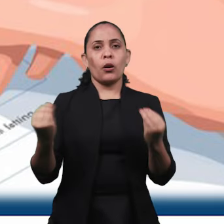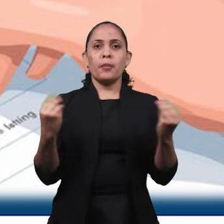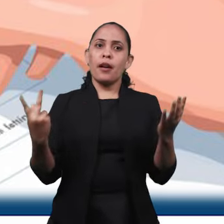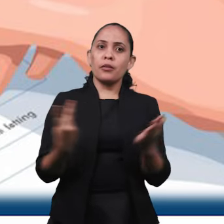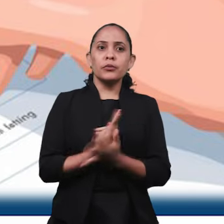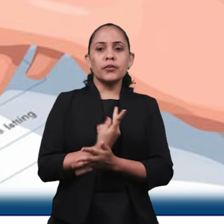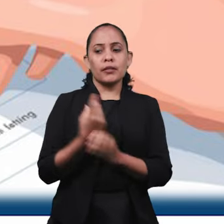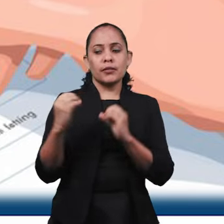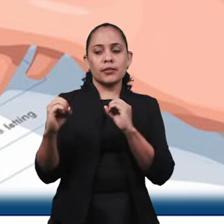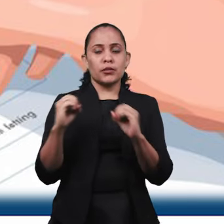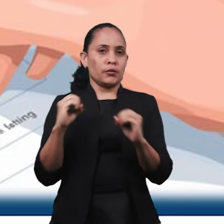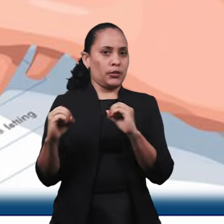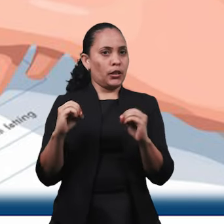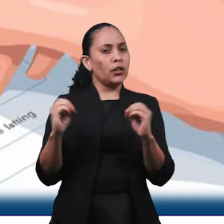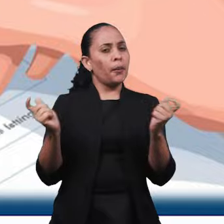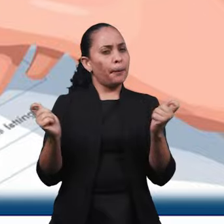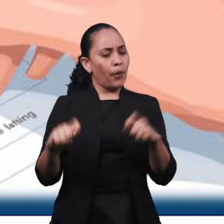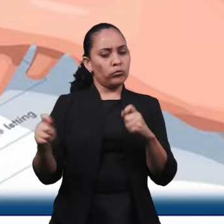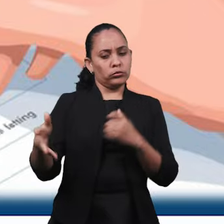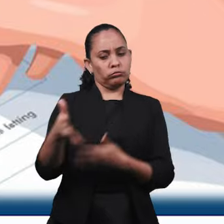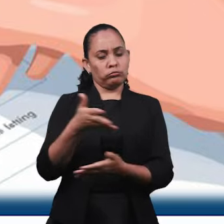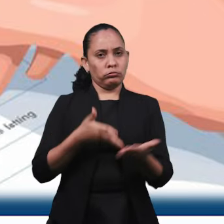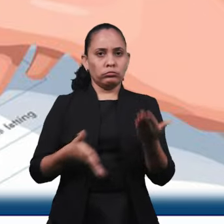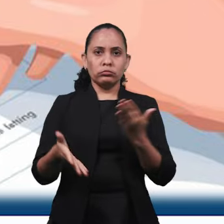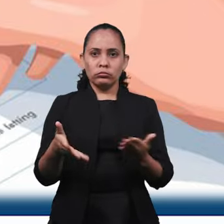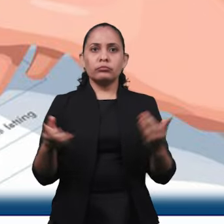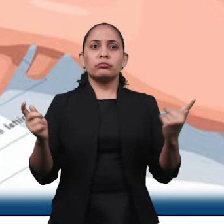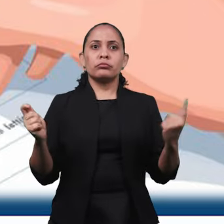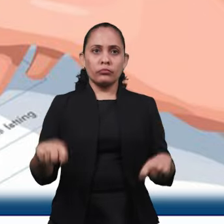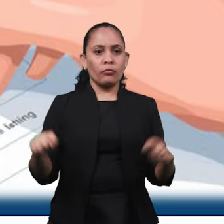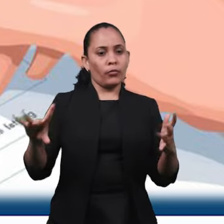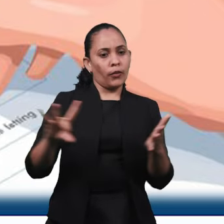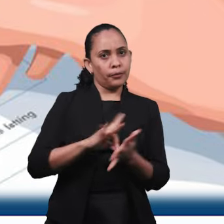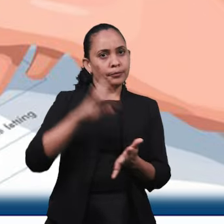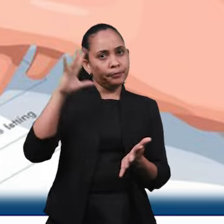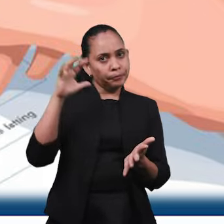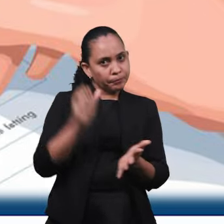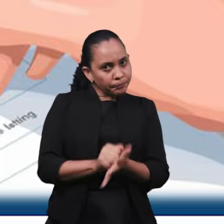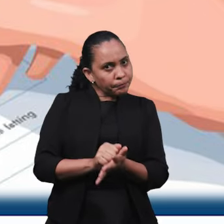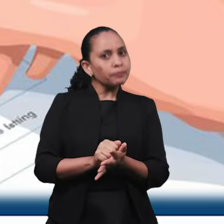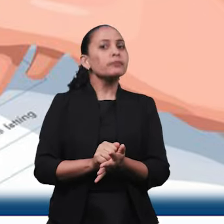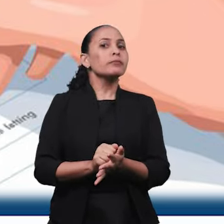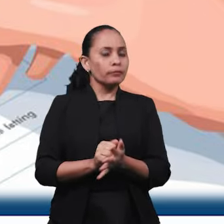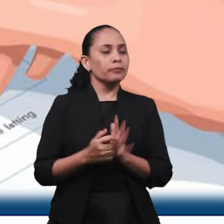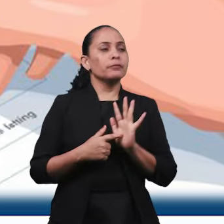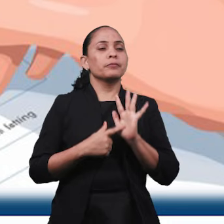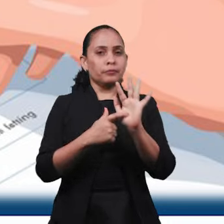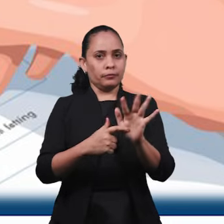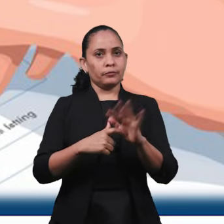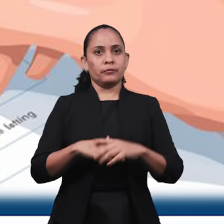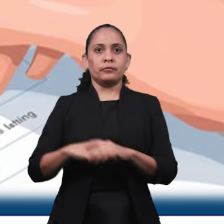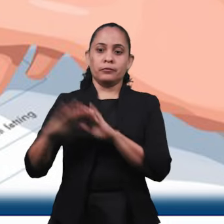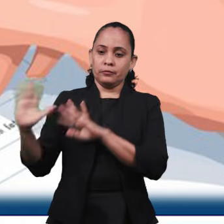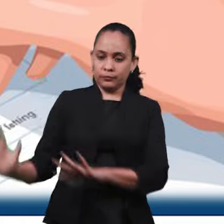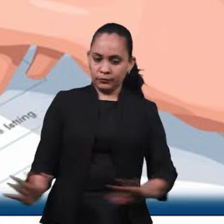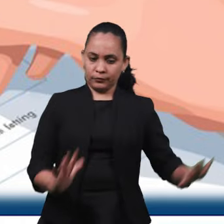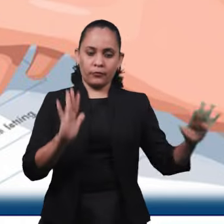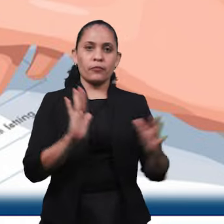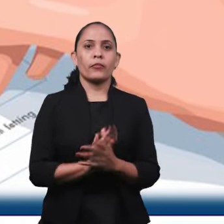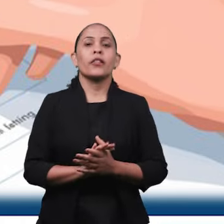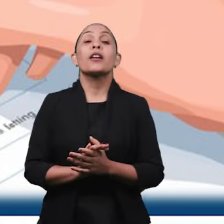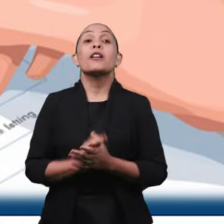oficinas acontecem, quem pode participar, como se inscrever. Fale para nós sobre isso. Então vamos lá.